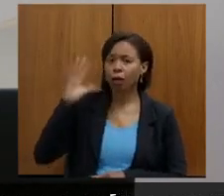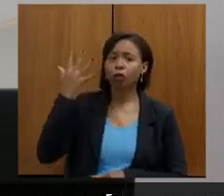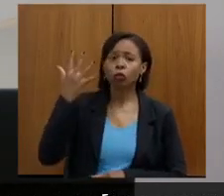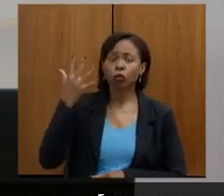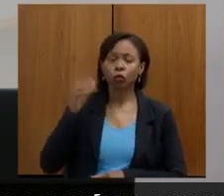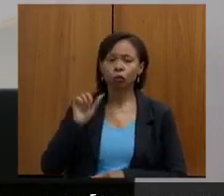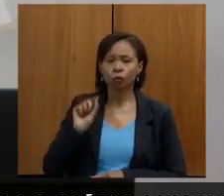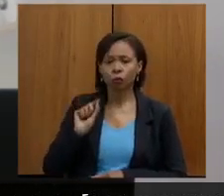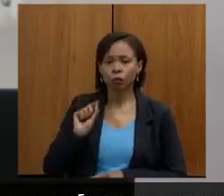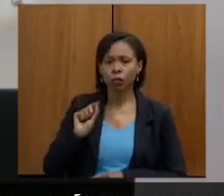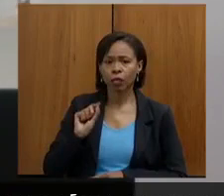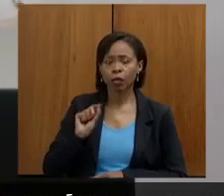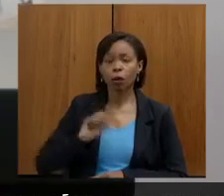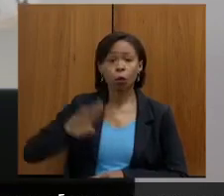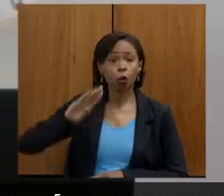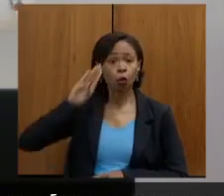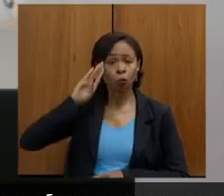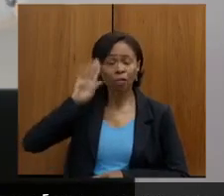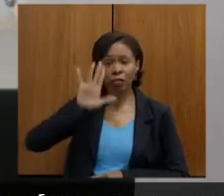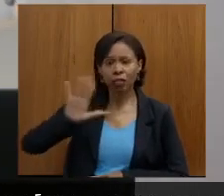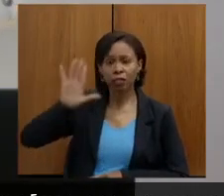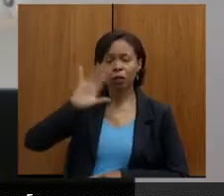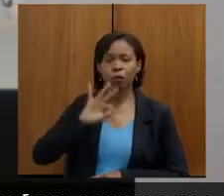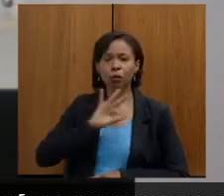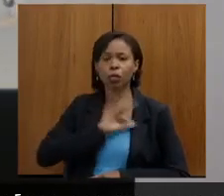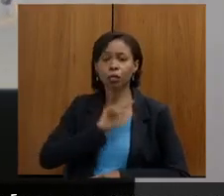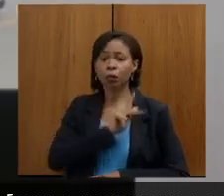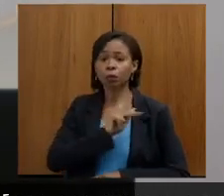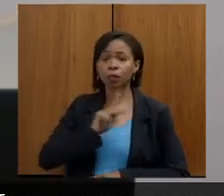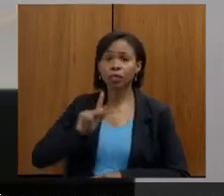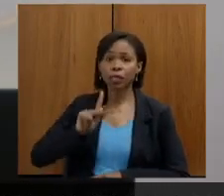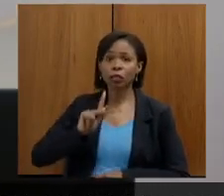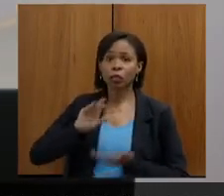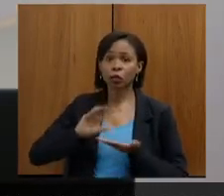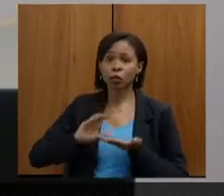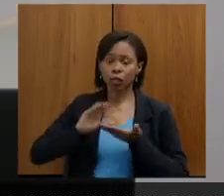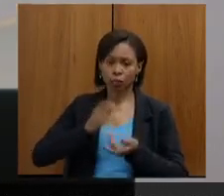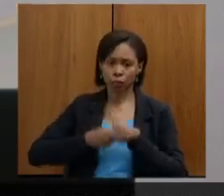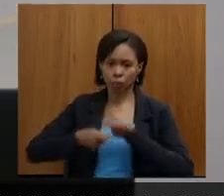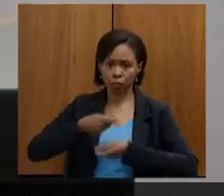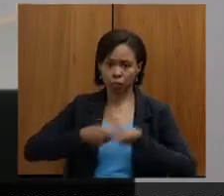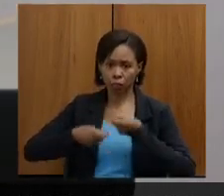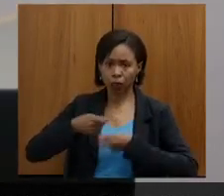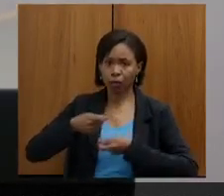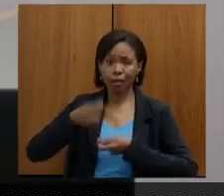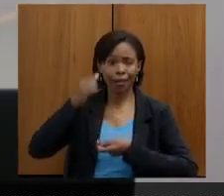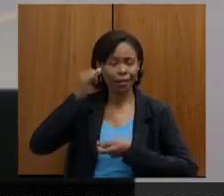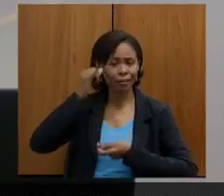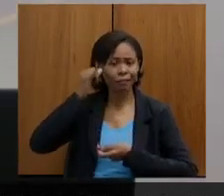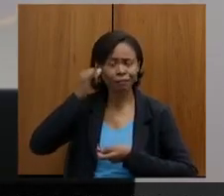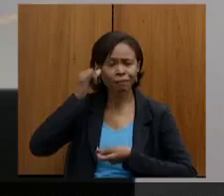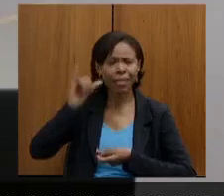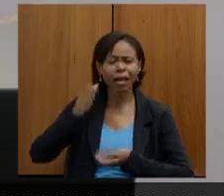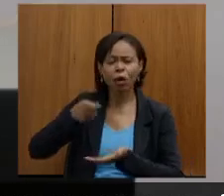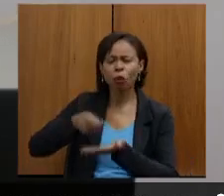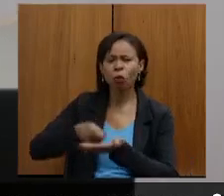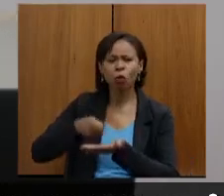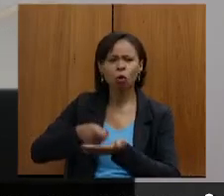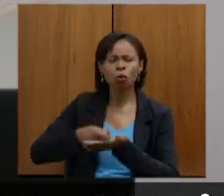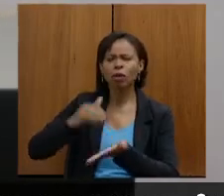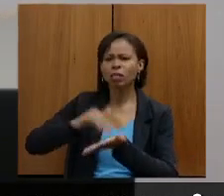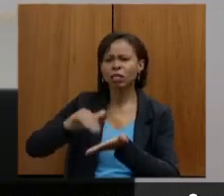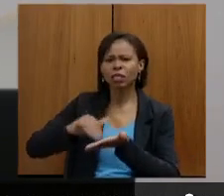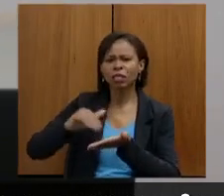para o comandante-geral da Polícia Militar como o Presidente do Conselho de administração que envide esforços no sentido de cobrar do secretário